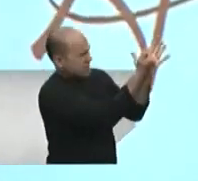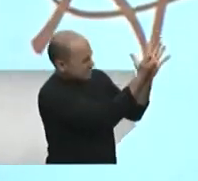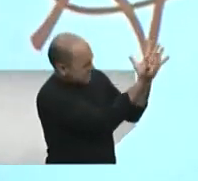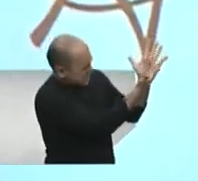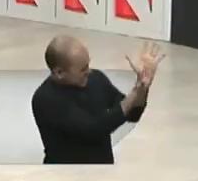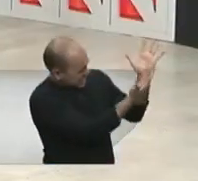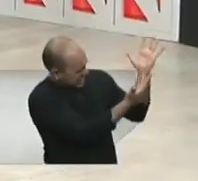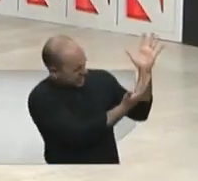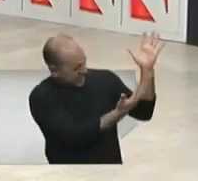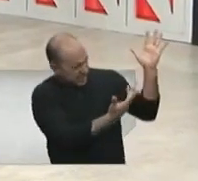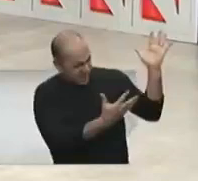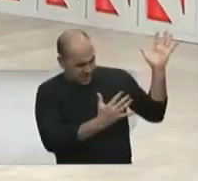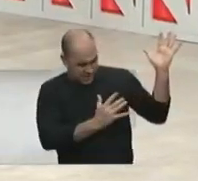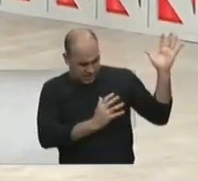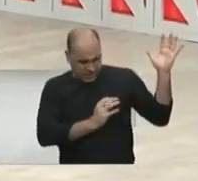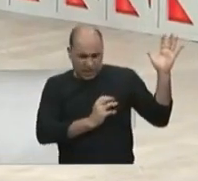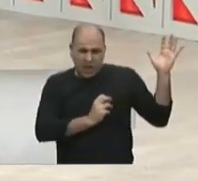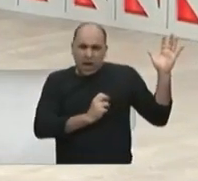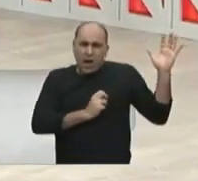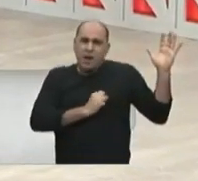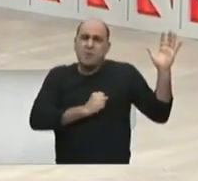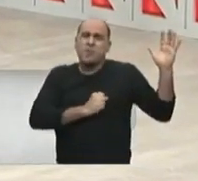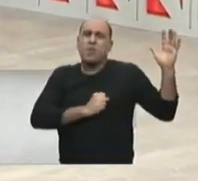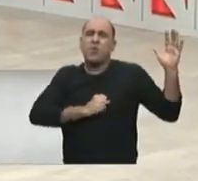Já concebido